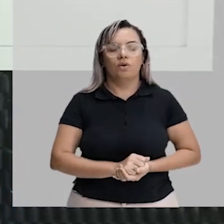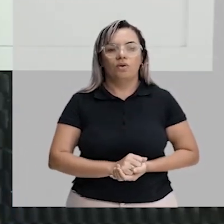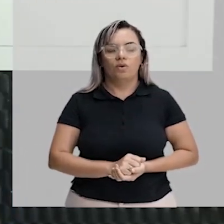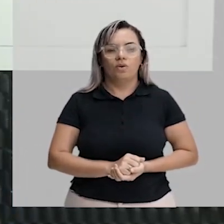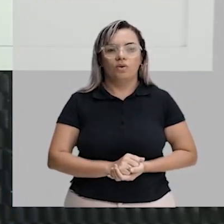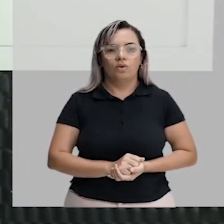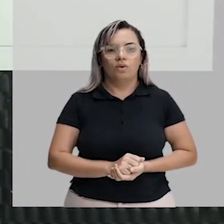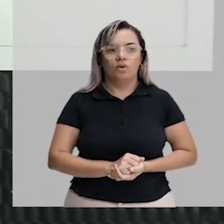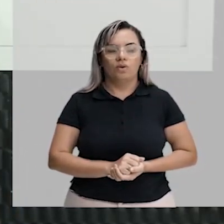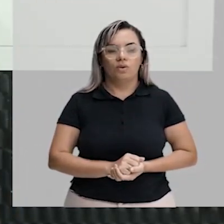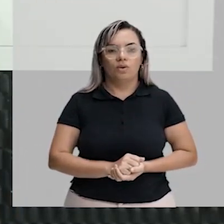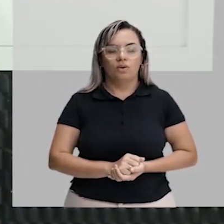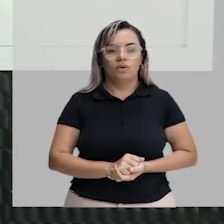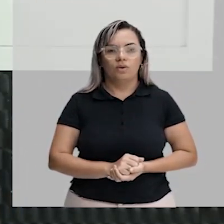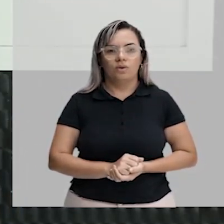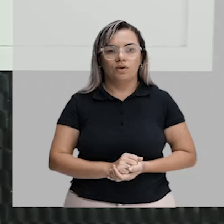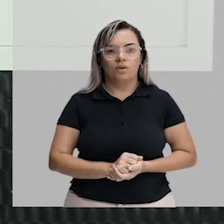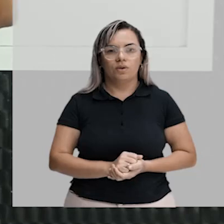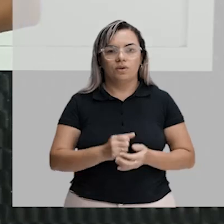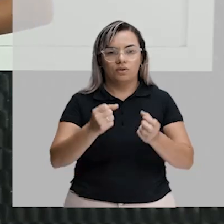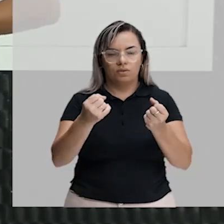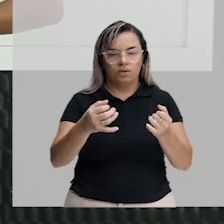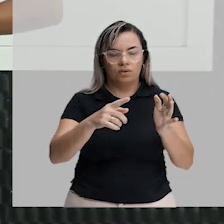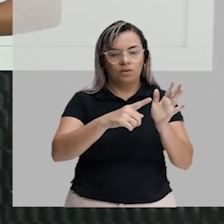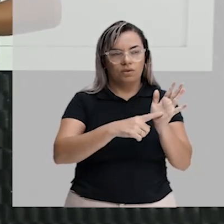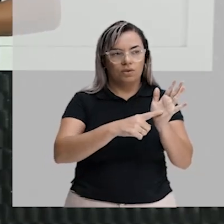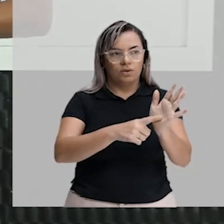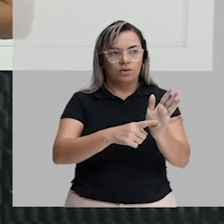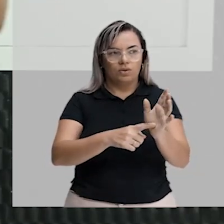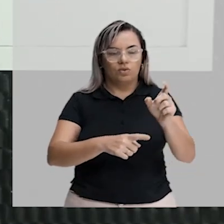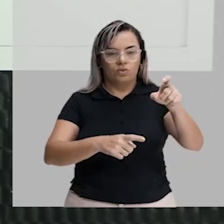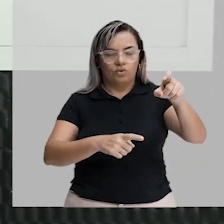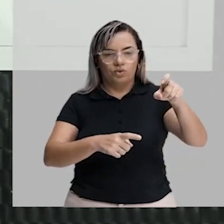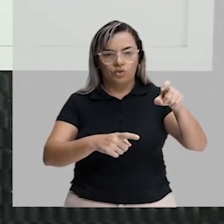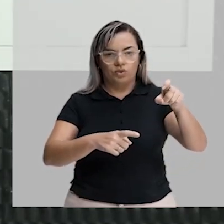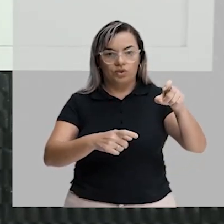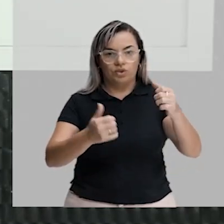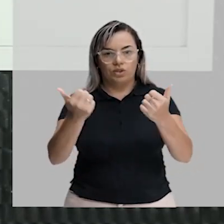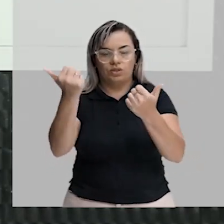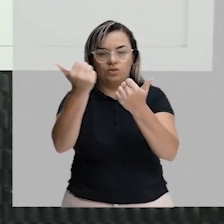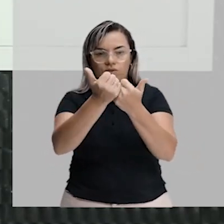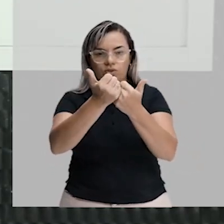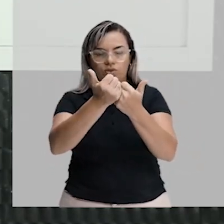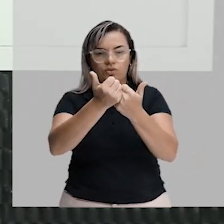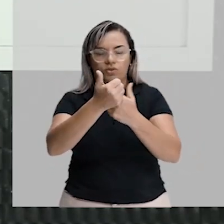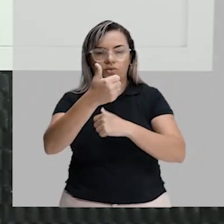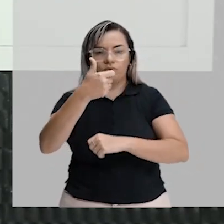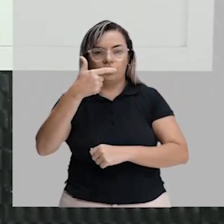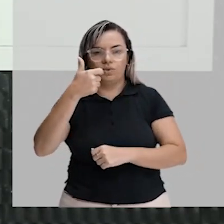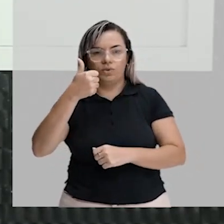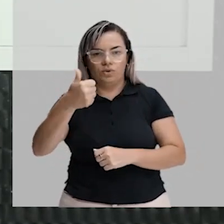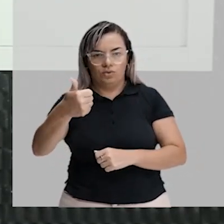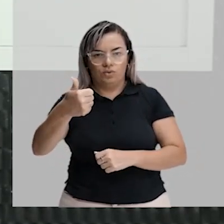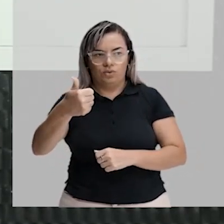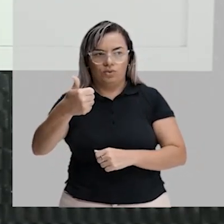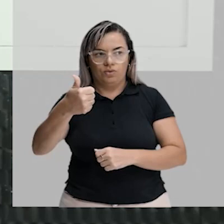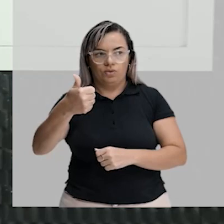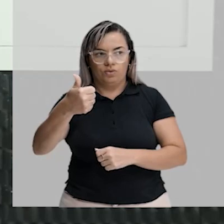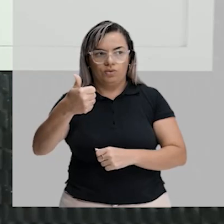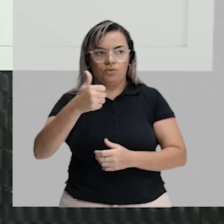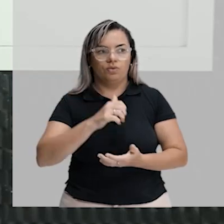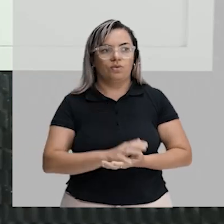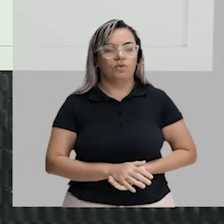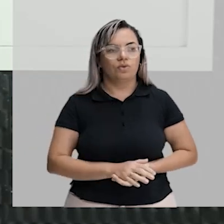Tá? Então, como é que eu faço? Vou substituir aqui o x por 1 e ver o que vai dar. Então, eu vou ter aqui,